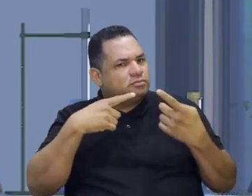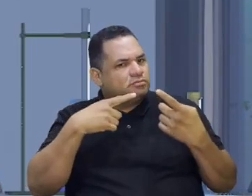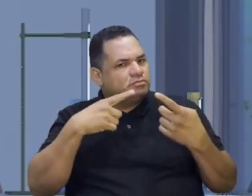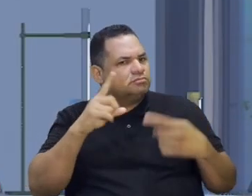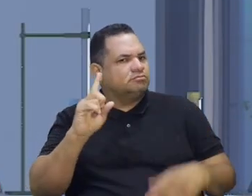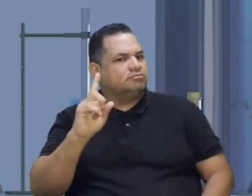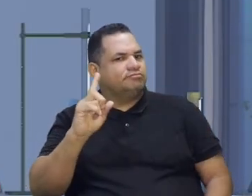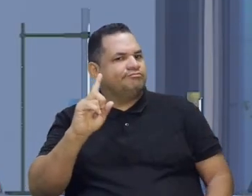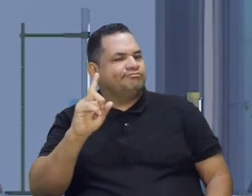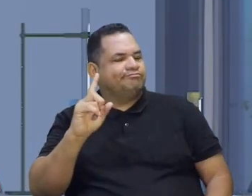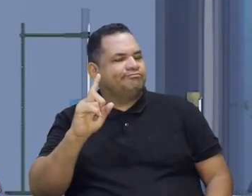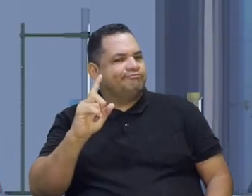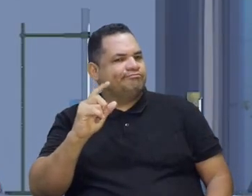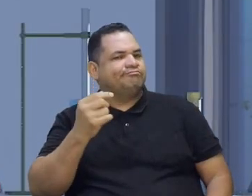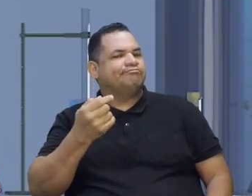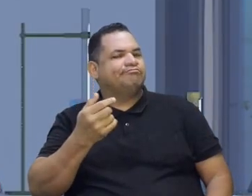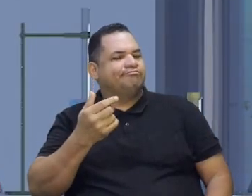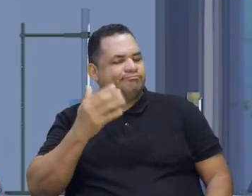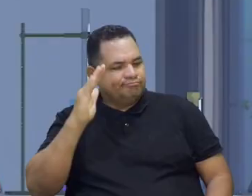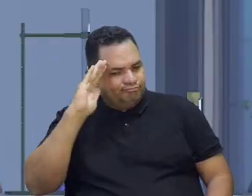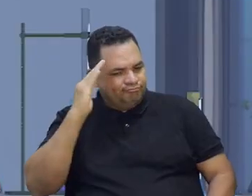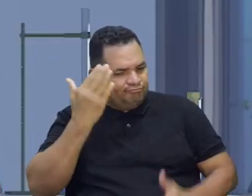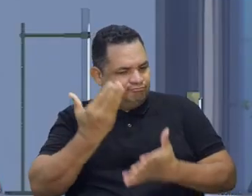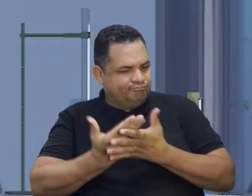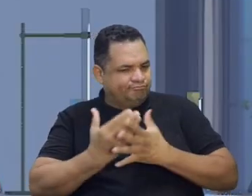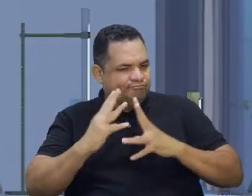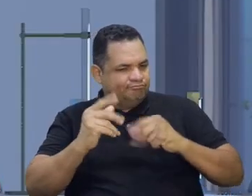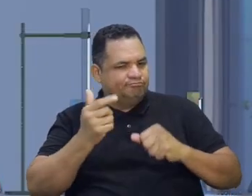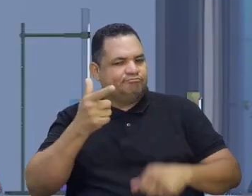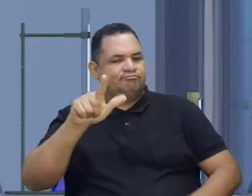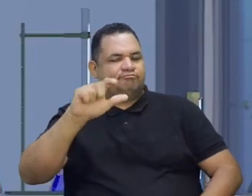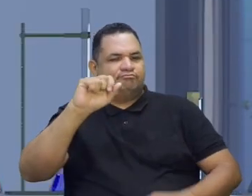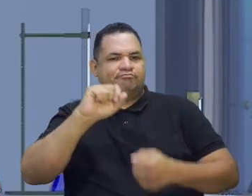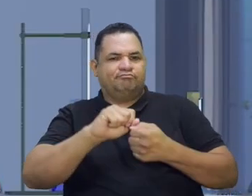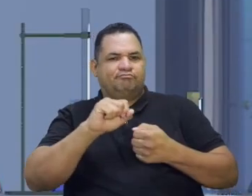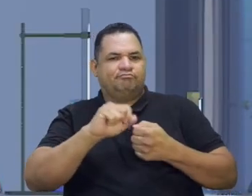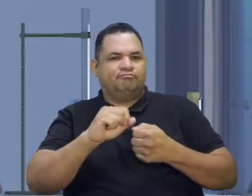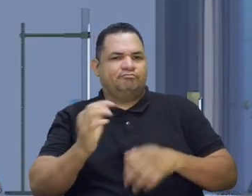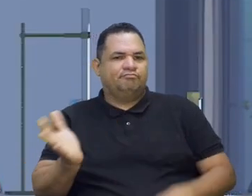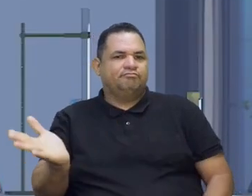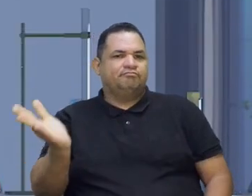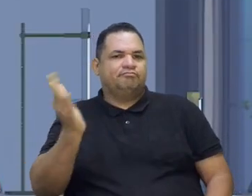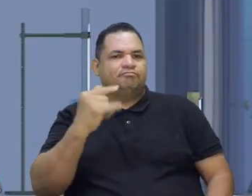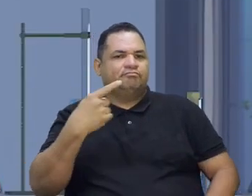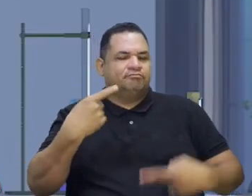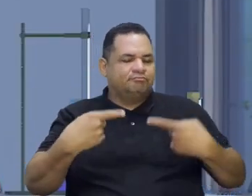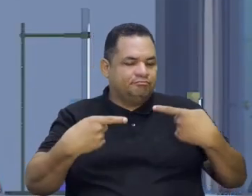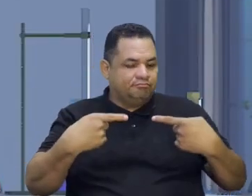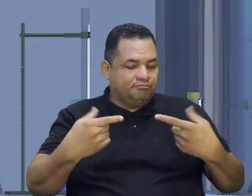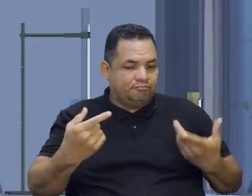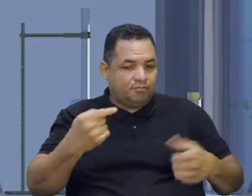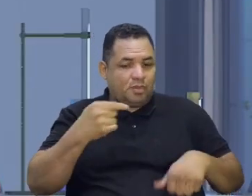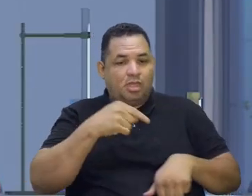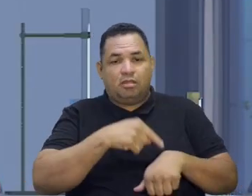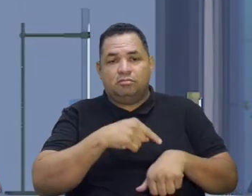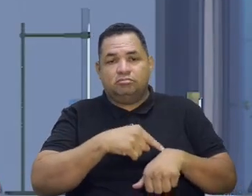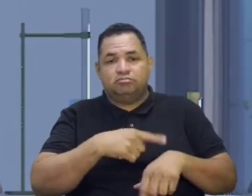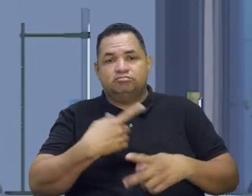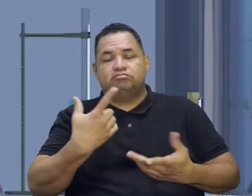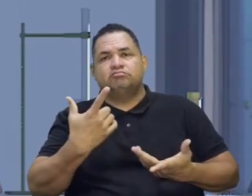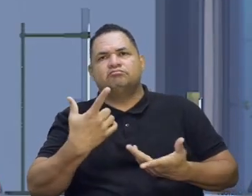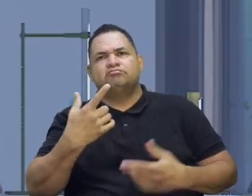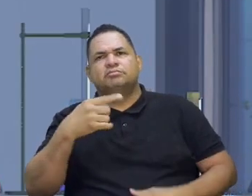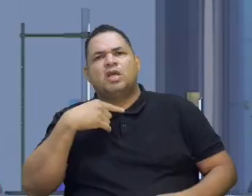Não? Eu acredito que boa parte conseguiu resolver sem problema nenhum. Mas a gente vai debater sobre elas agora para a gente